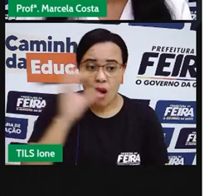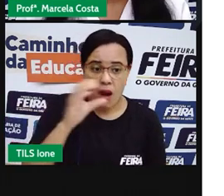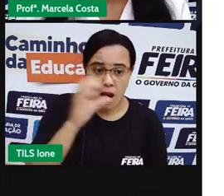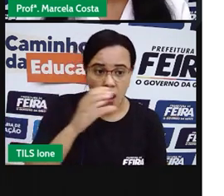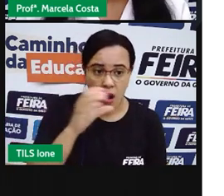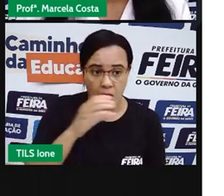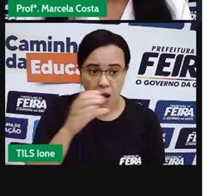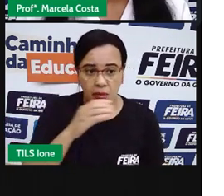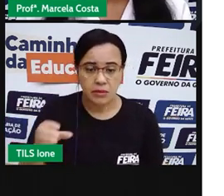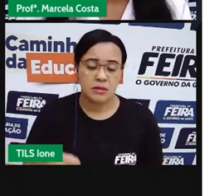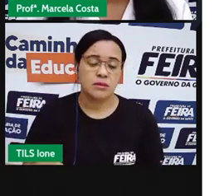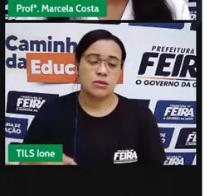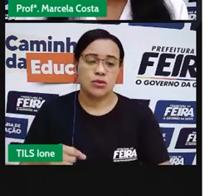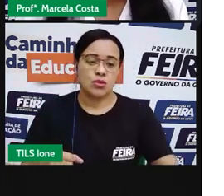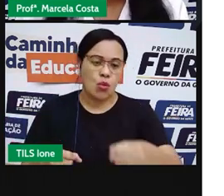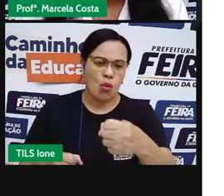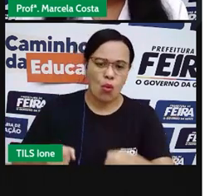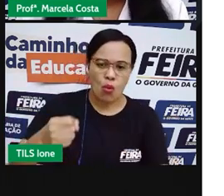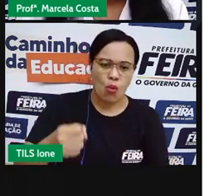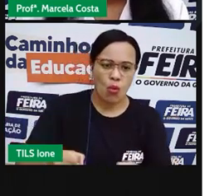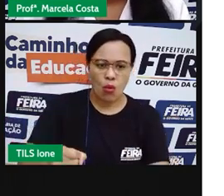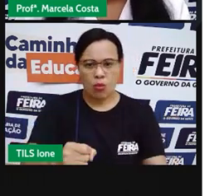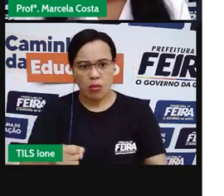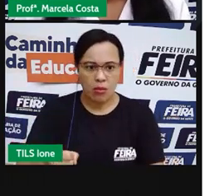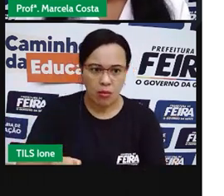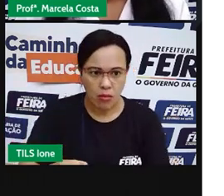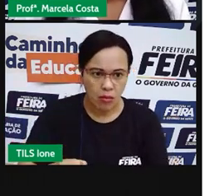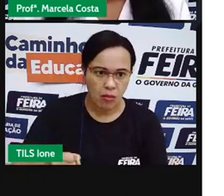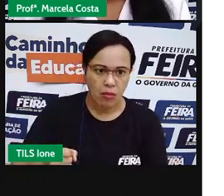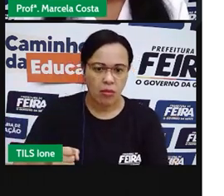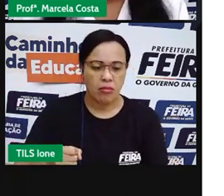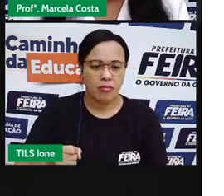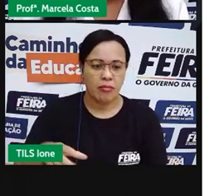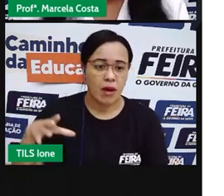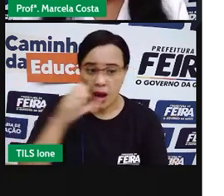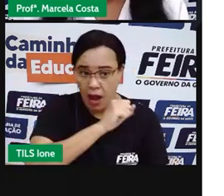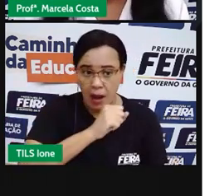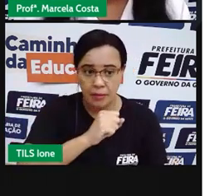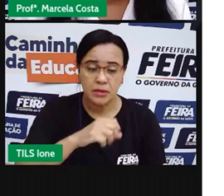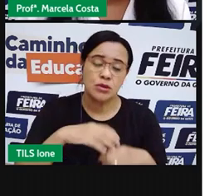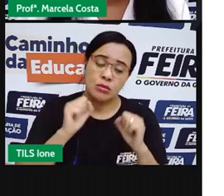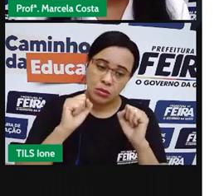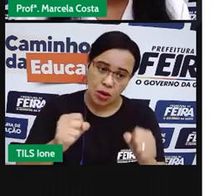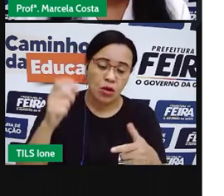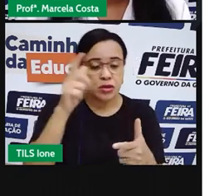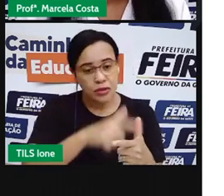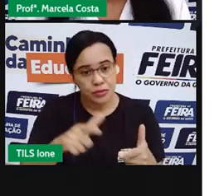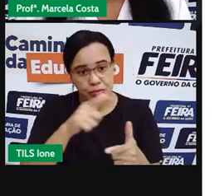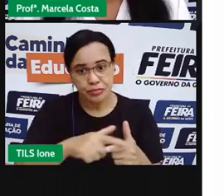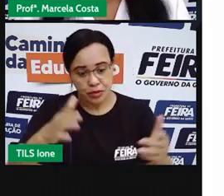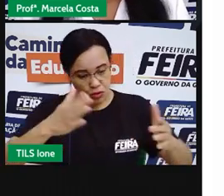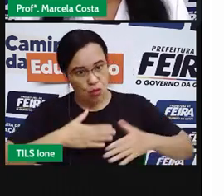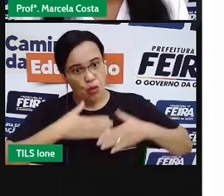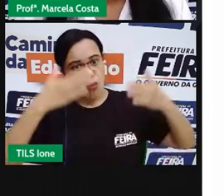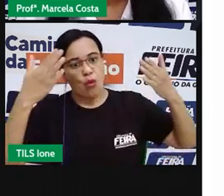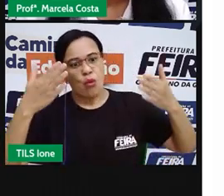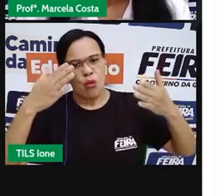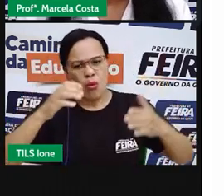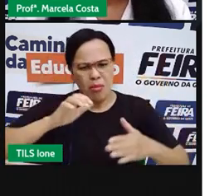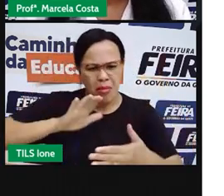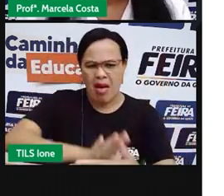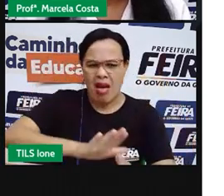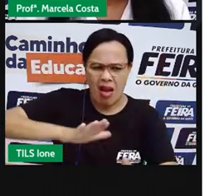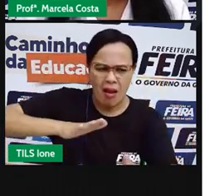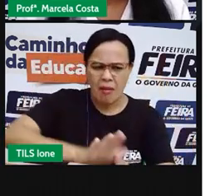ou por uma freada brusca. Você já andou ali pelo trânsito e se assustou com a buzina, com